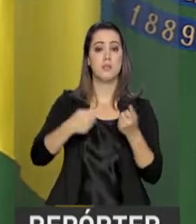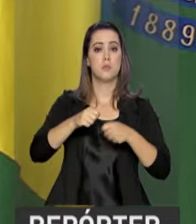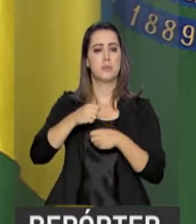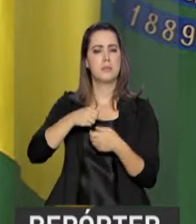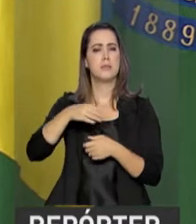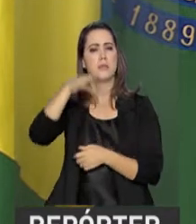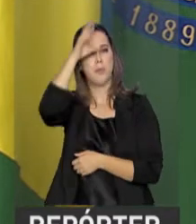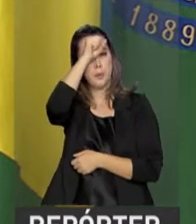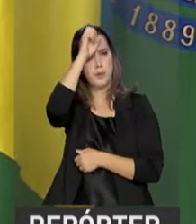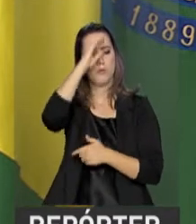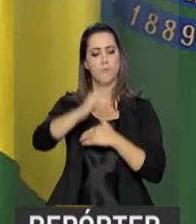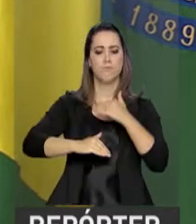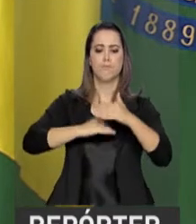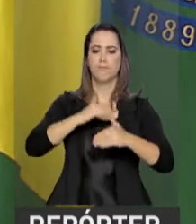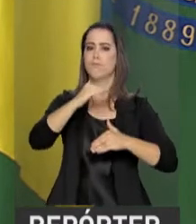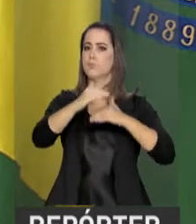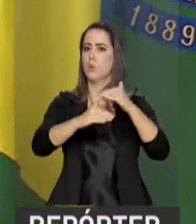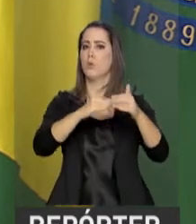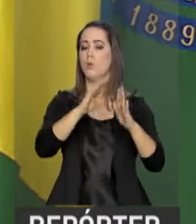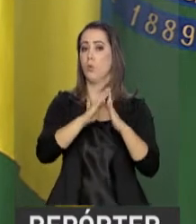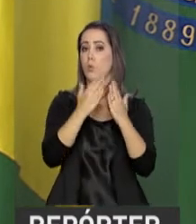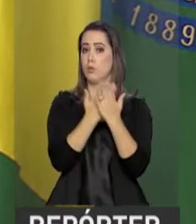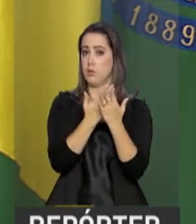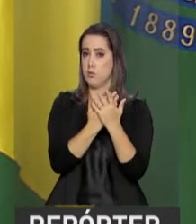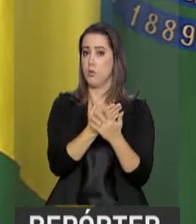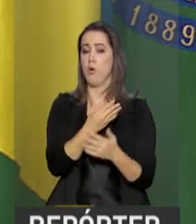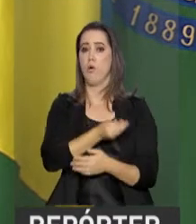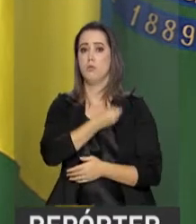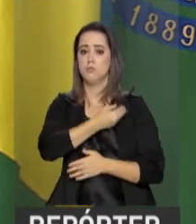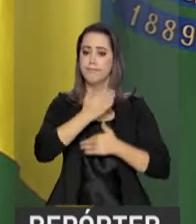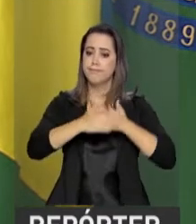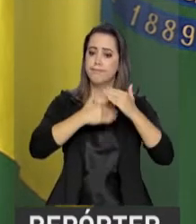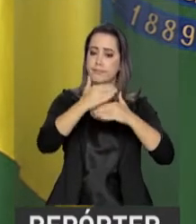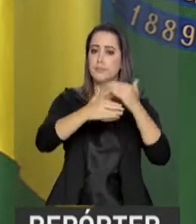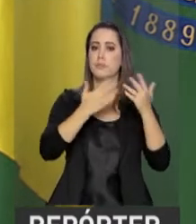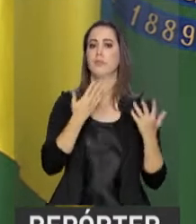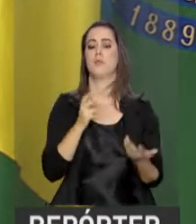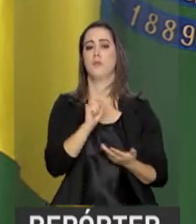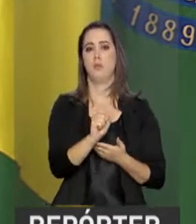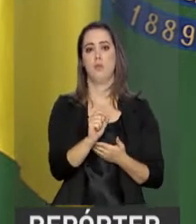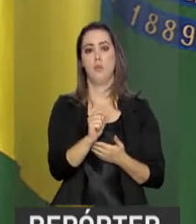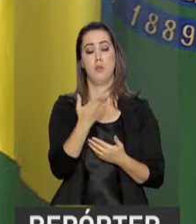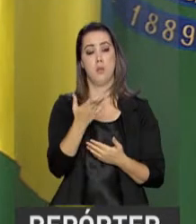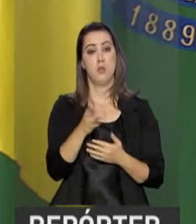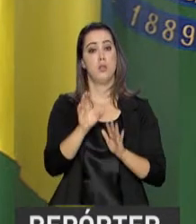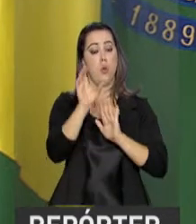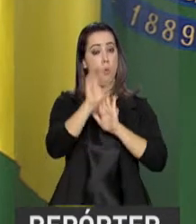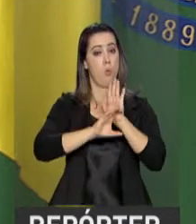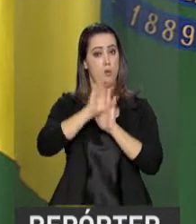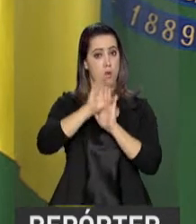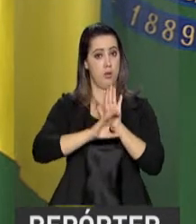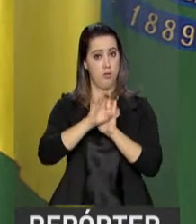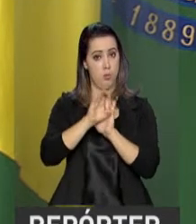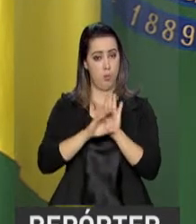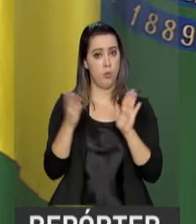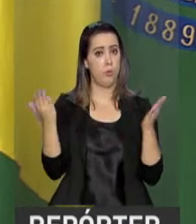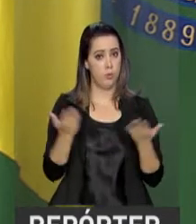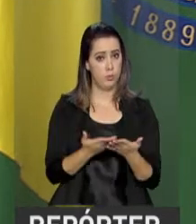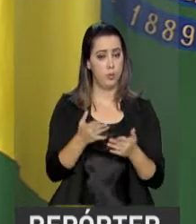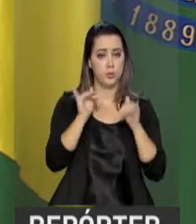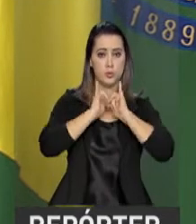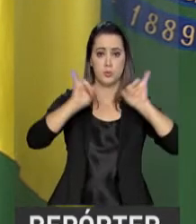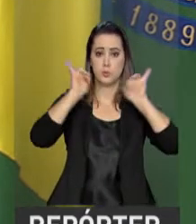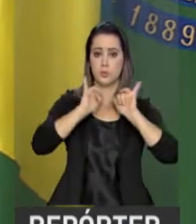longo da vida escolar. Com base curricular, hoje